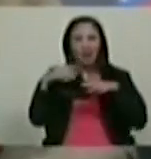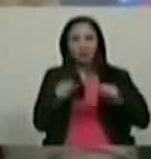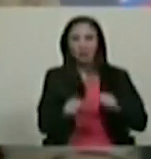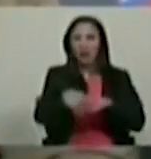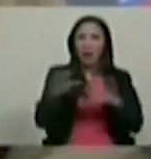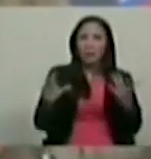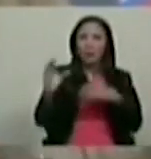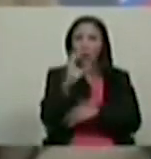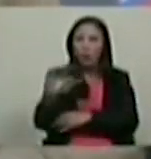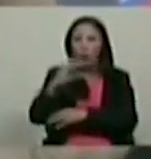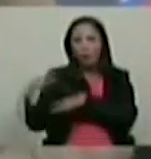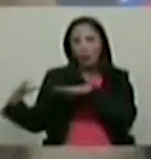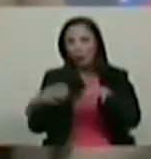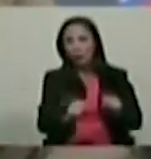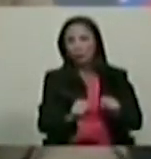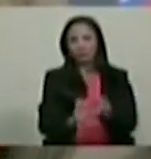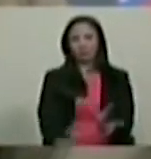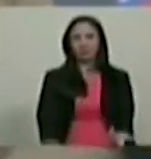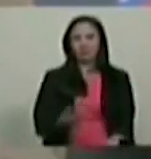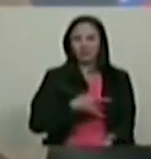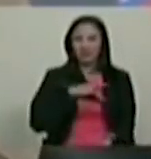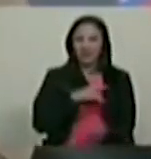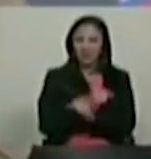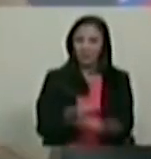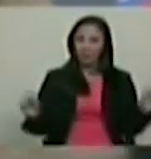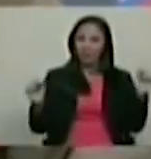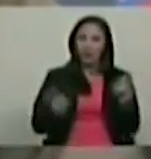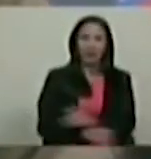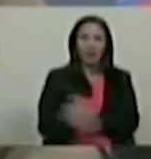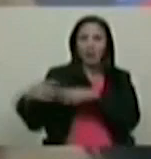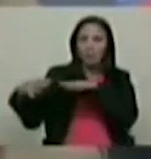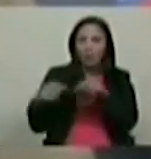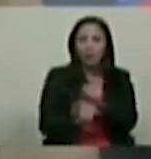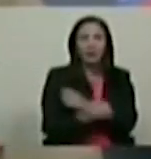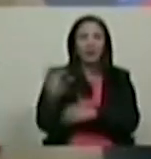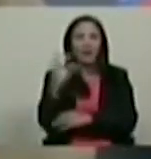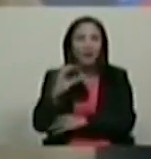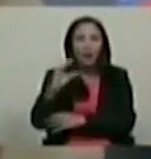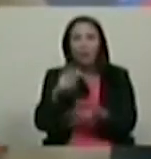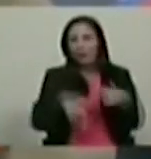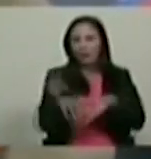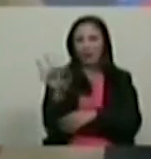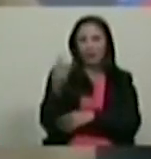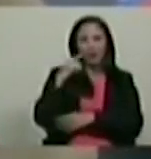com o compromisso de seus integrantes de não considerarem a opção militar para forçar a saída de Maduro e